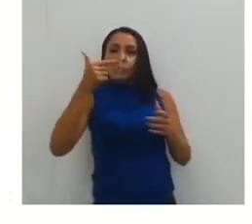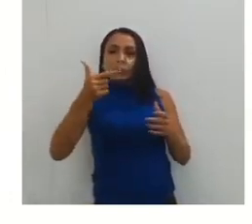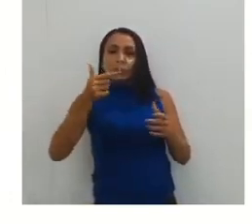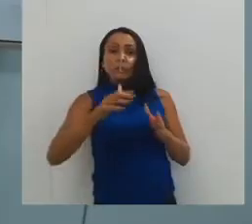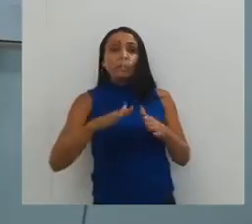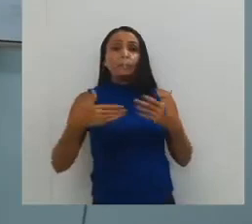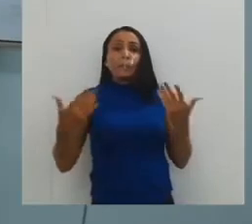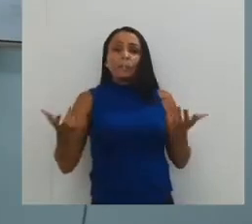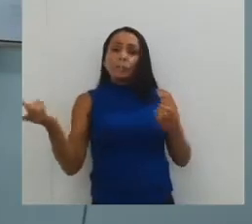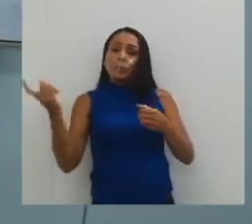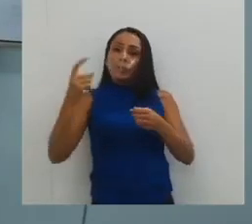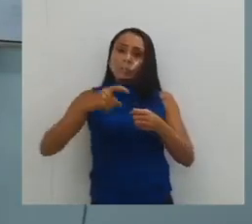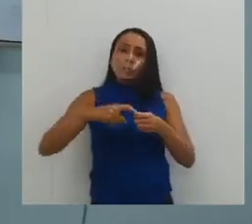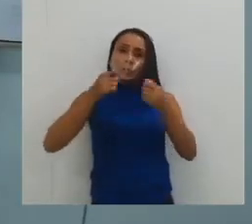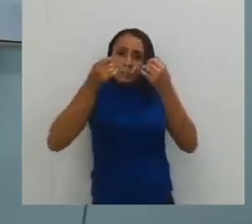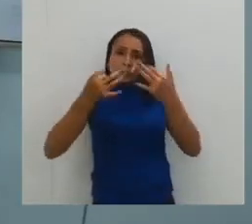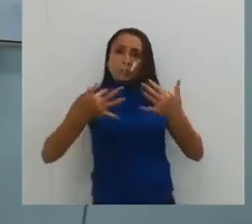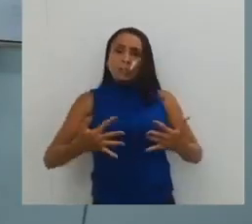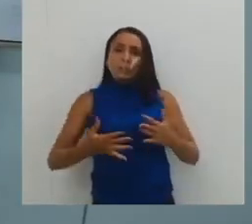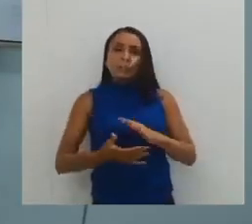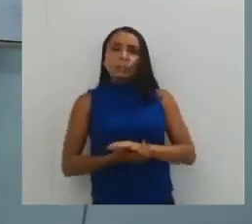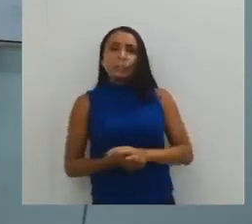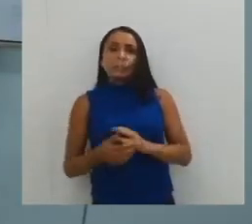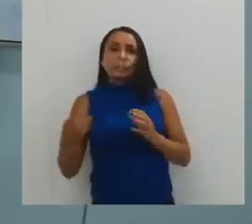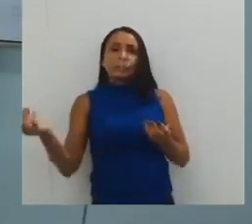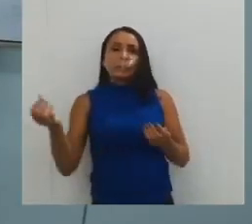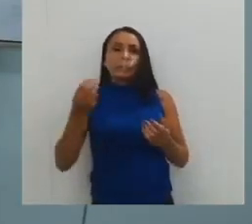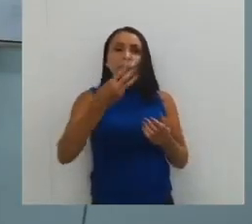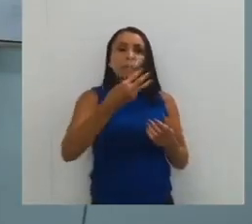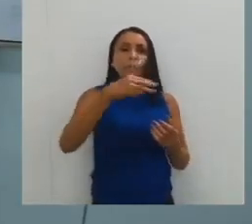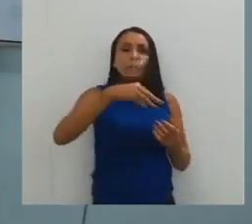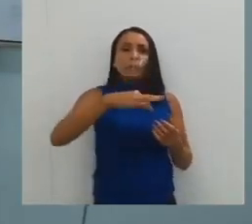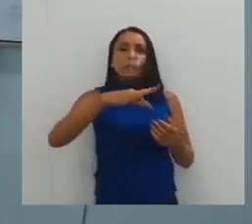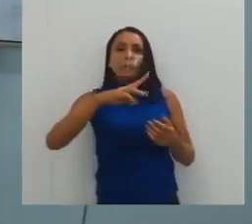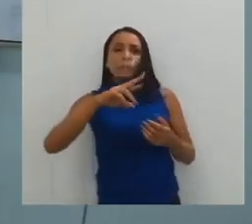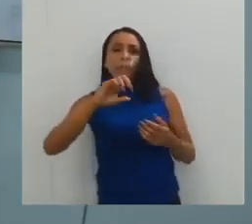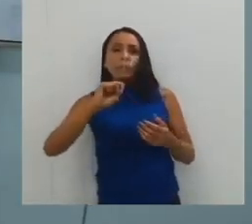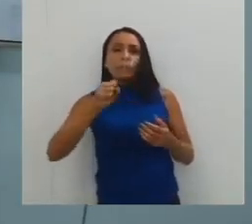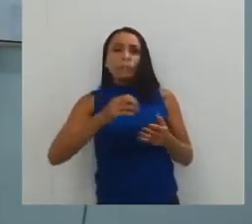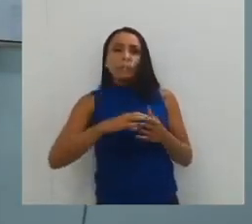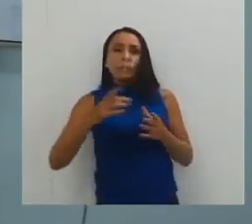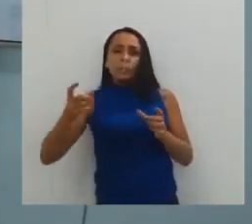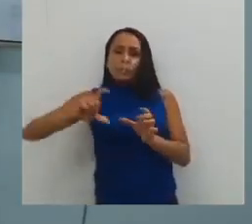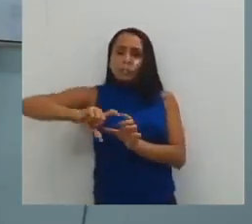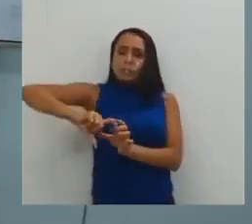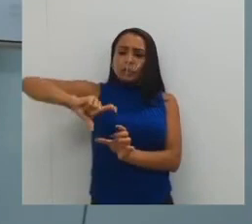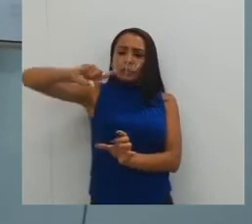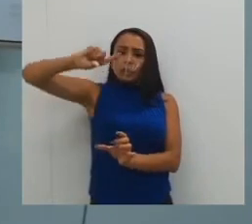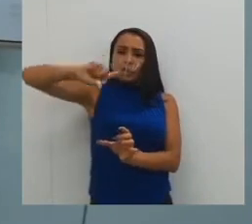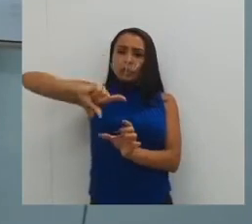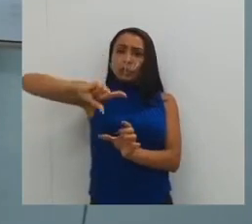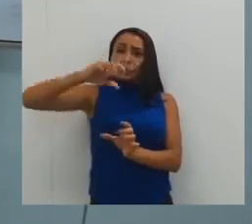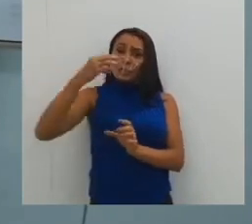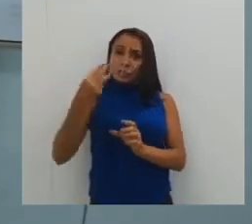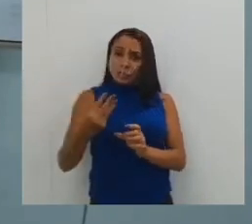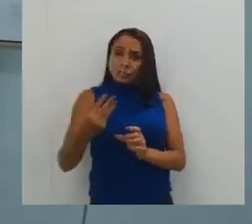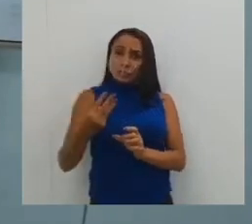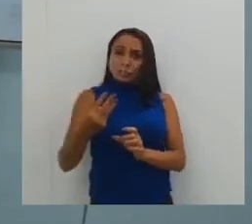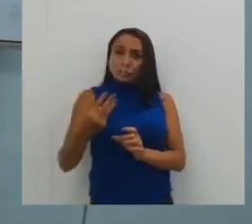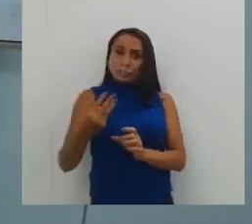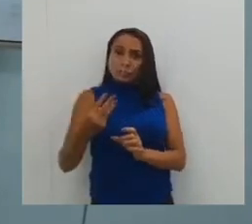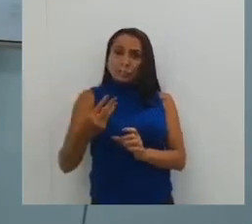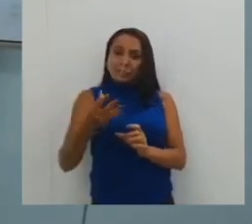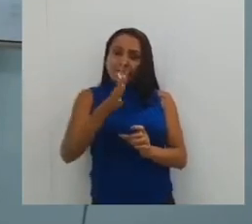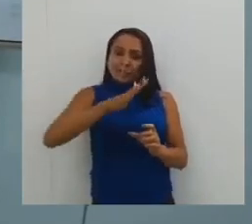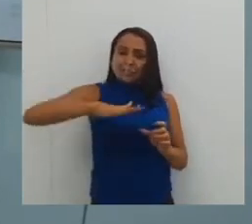ó, voltando aqui. Se ele diz 3 metros de largura, então você vai ver que esse pedacinho aqui é 3. A